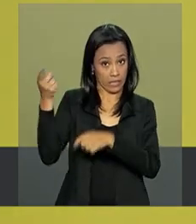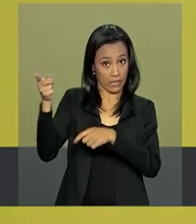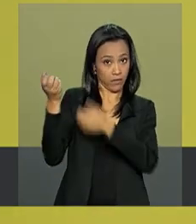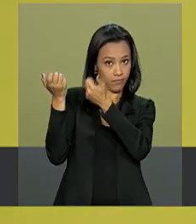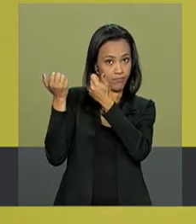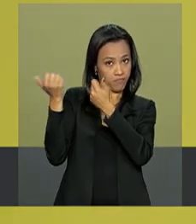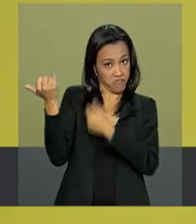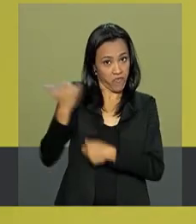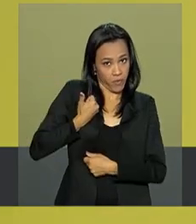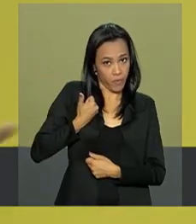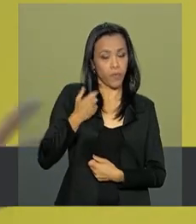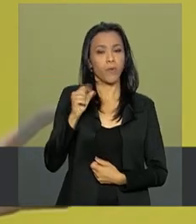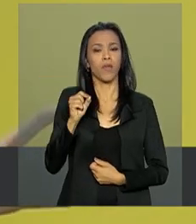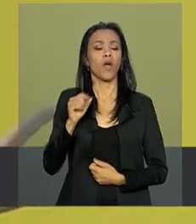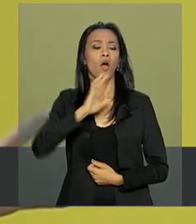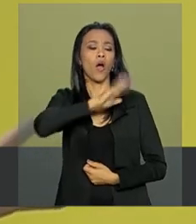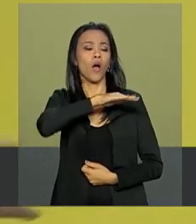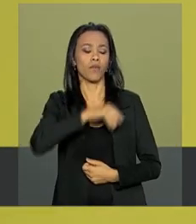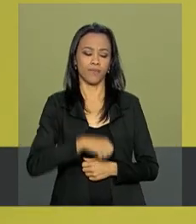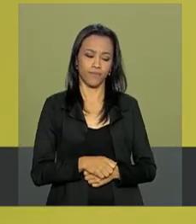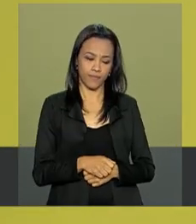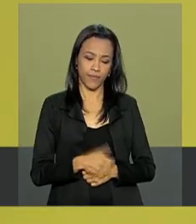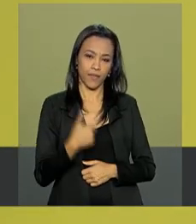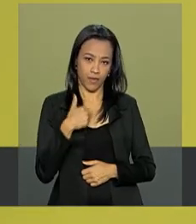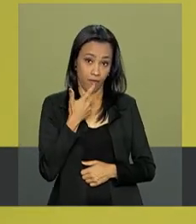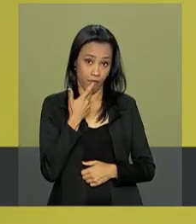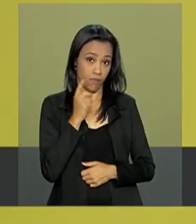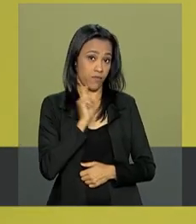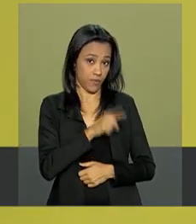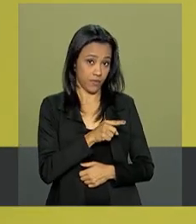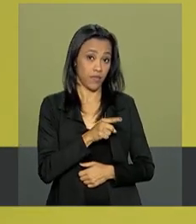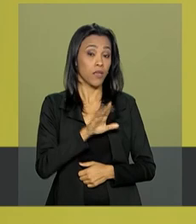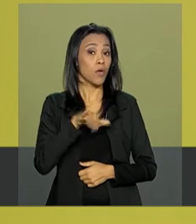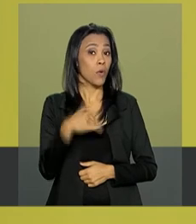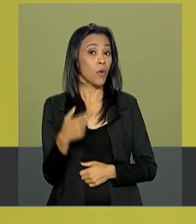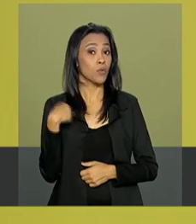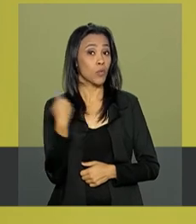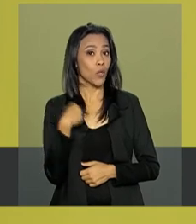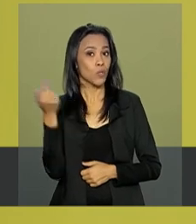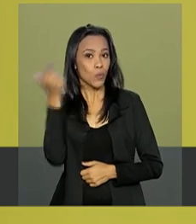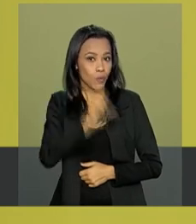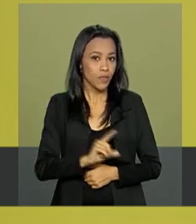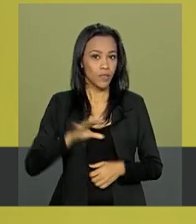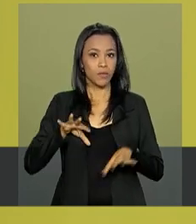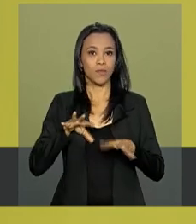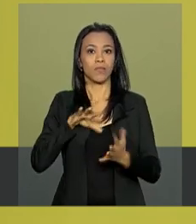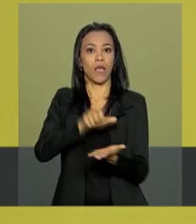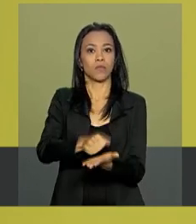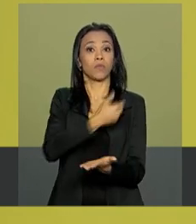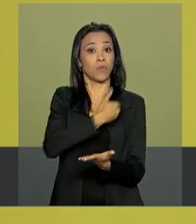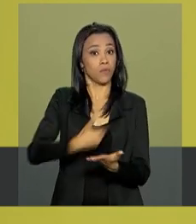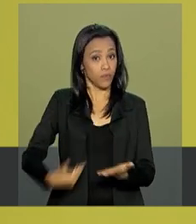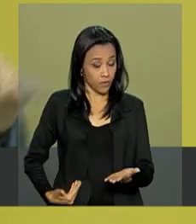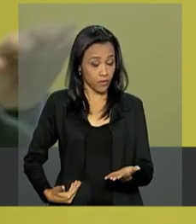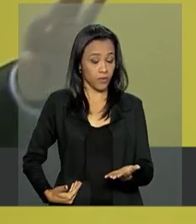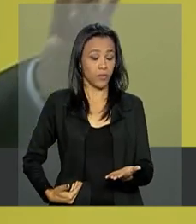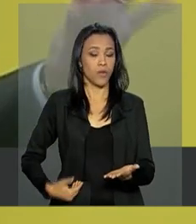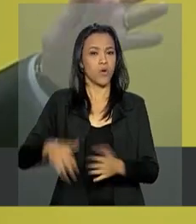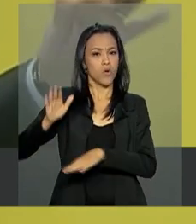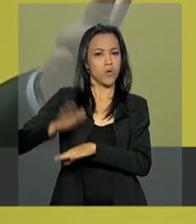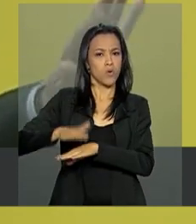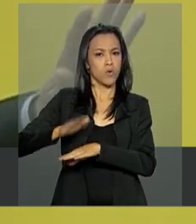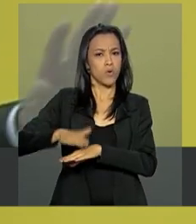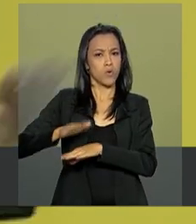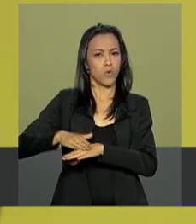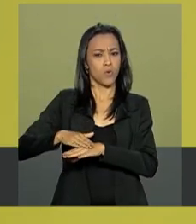presidente, eu quero lhe dizer que quando nós chegamos ao governo, a ação do Banco do Brasil